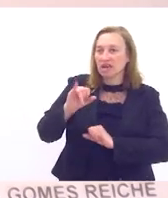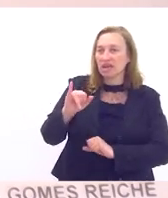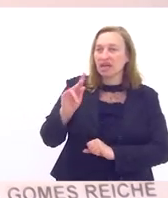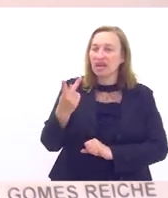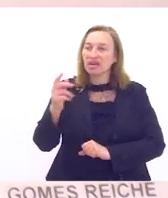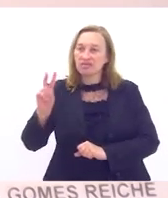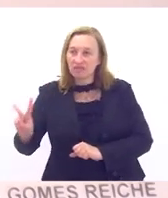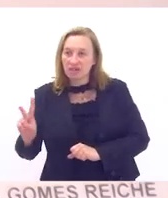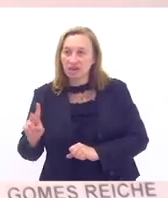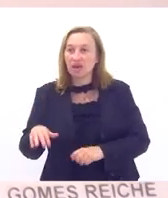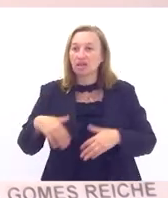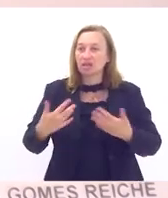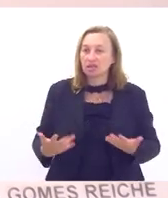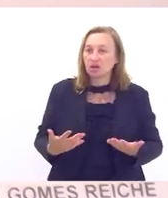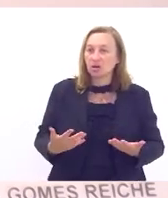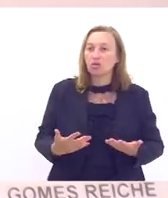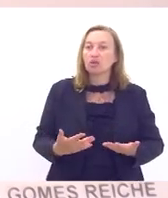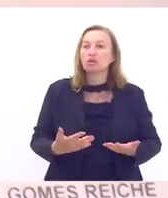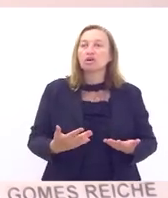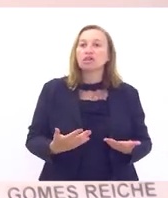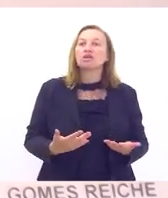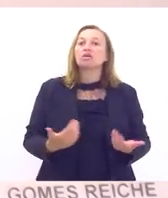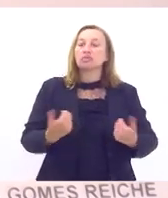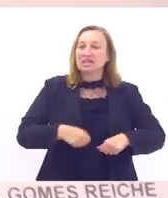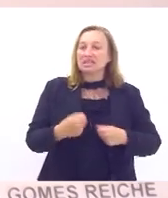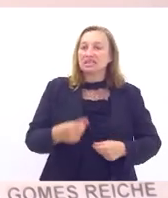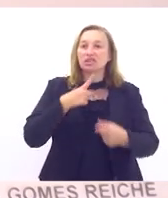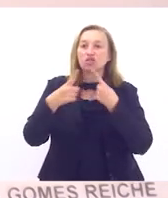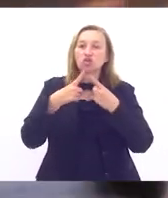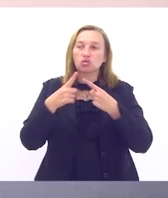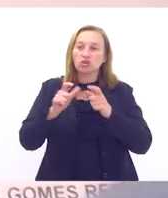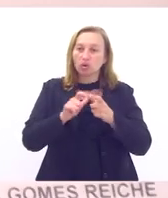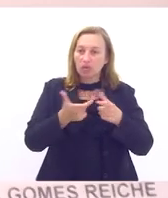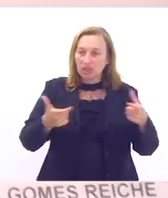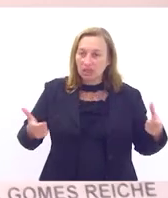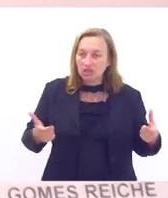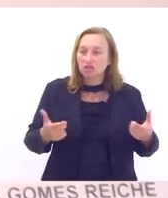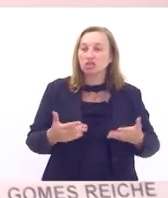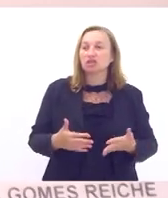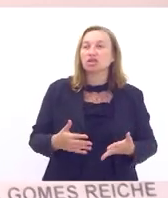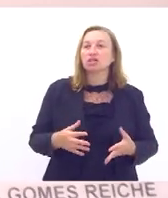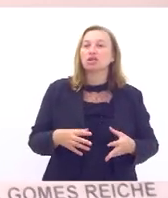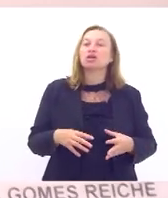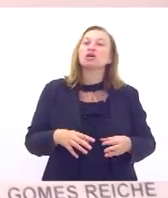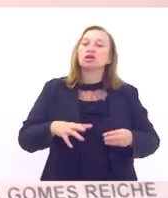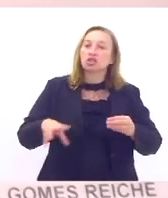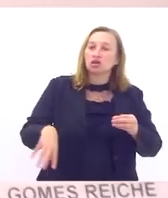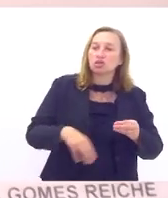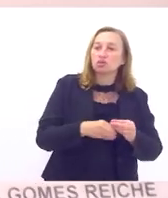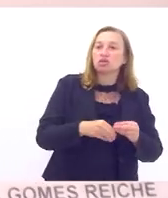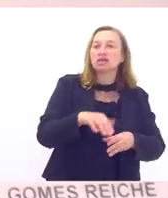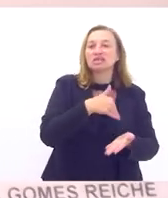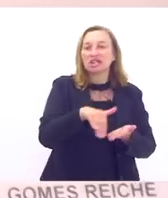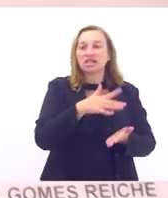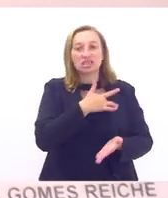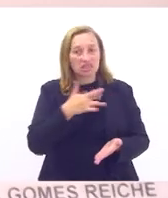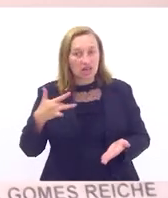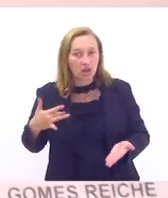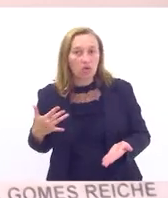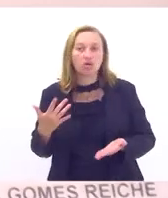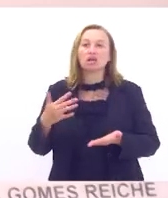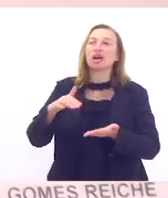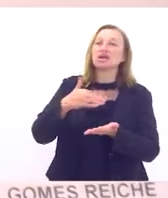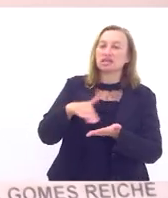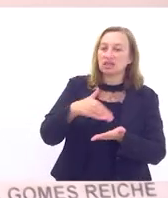os lugares. E a gente precisa ter realmente essa discussão de uma forma mais ampla. Envolver, então, a Secretaria de Saúde, a Secretaria de